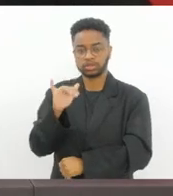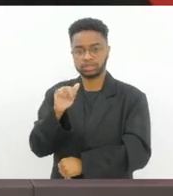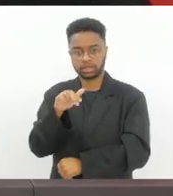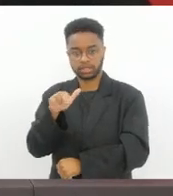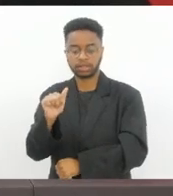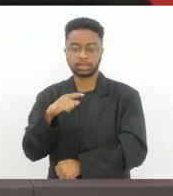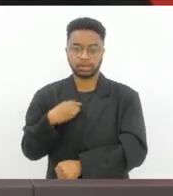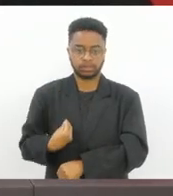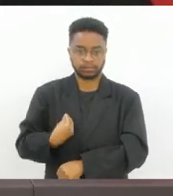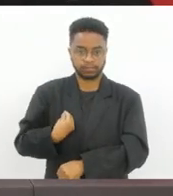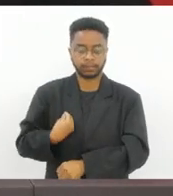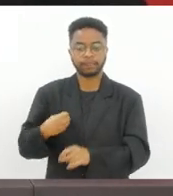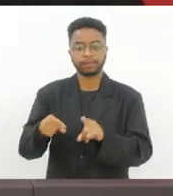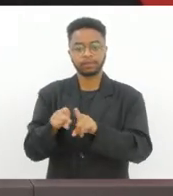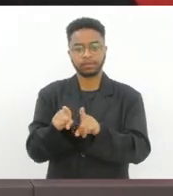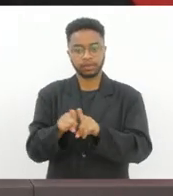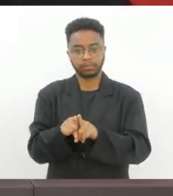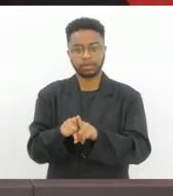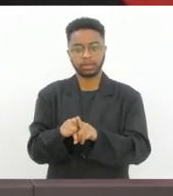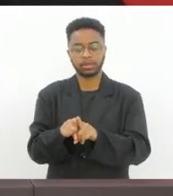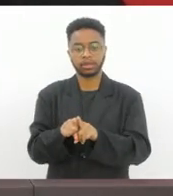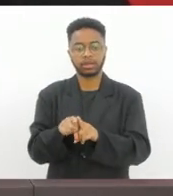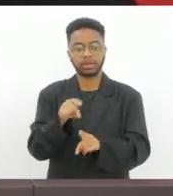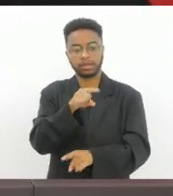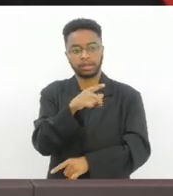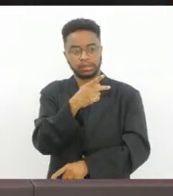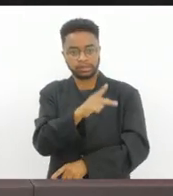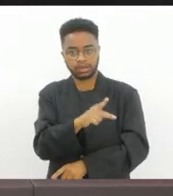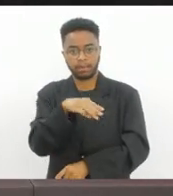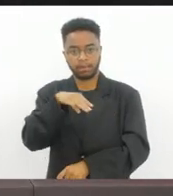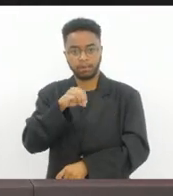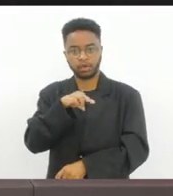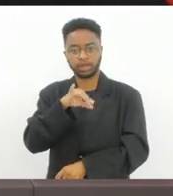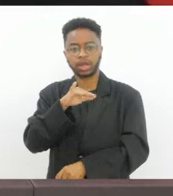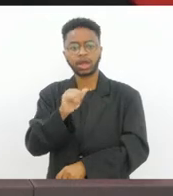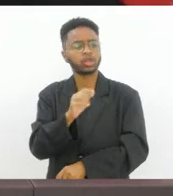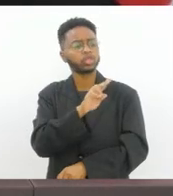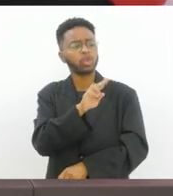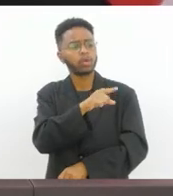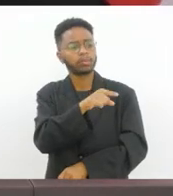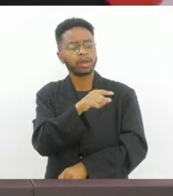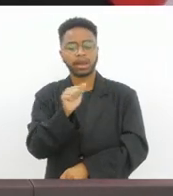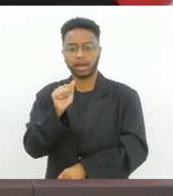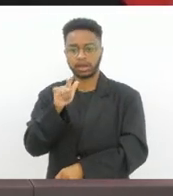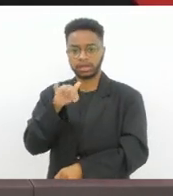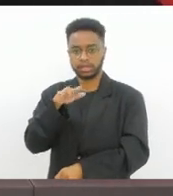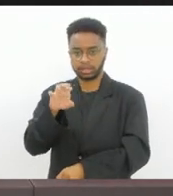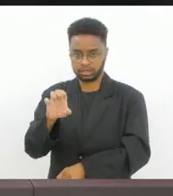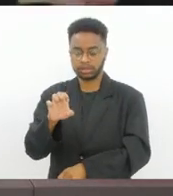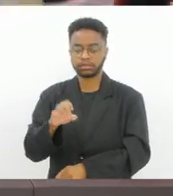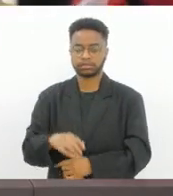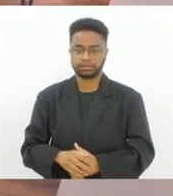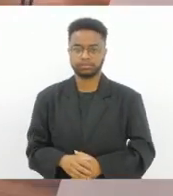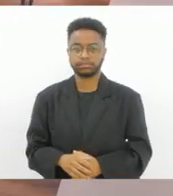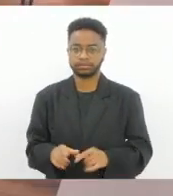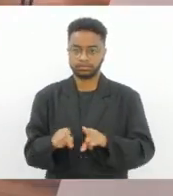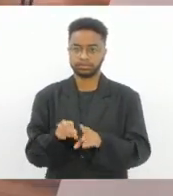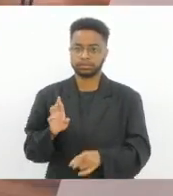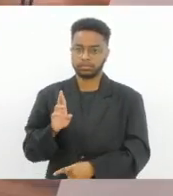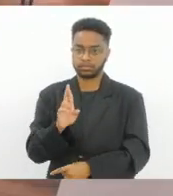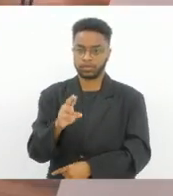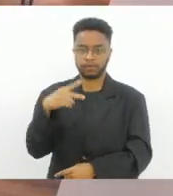Bel Lessa, e também da Benício. Seu nome, por favor? Aline, da